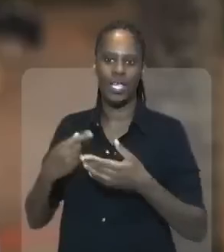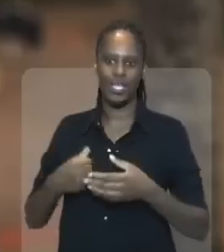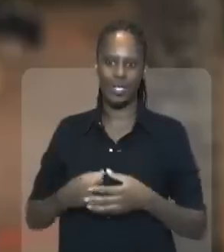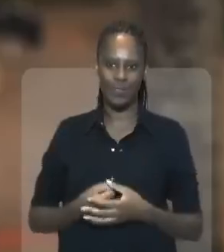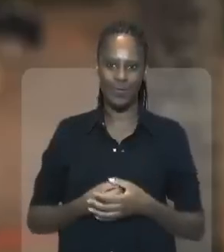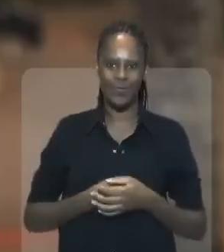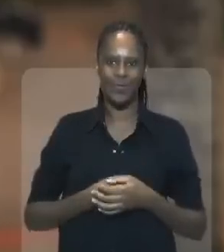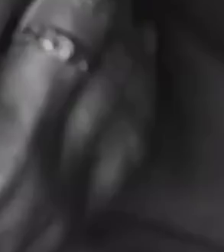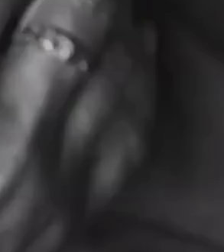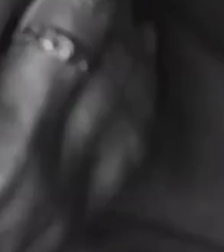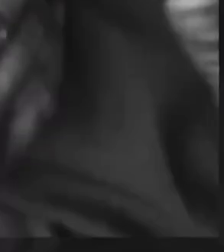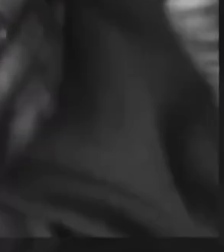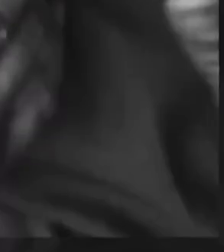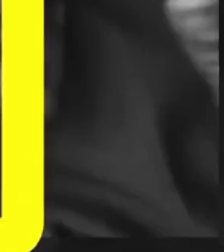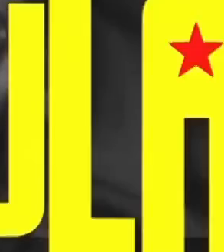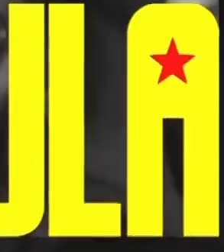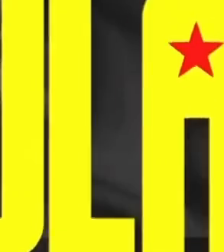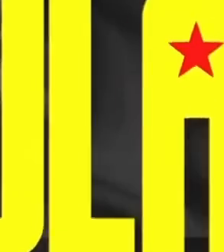outras oportunidades.